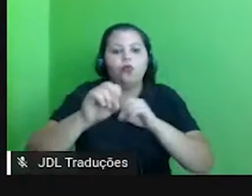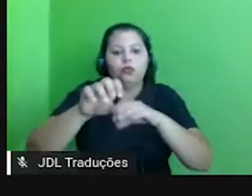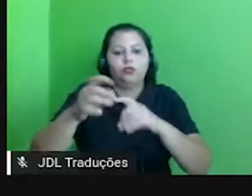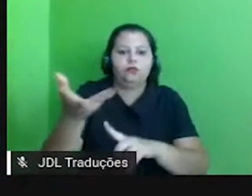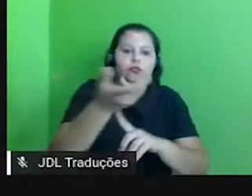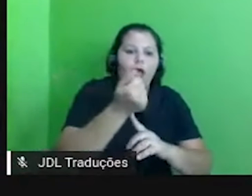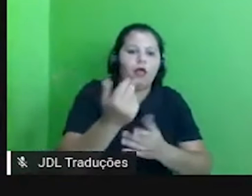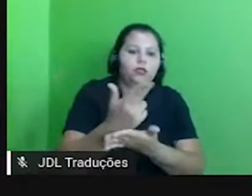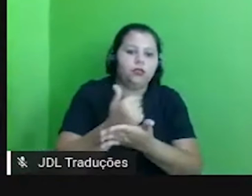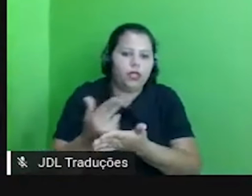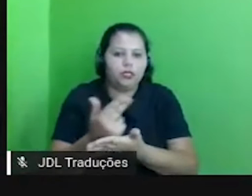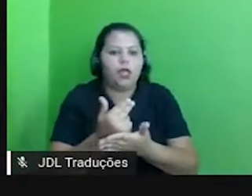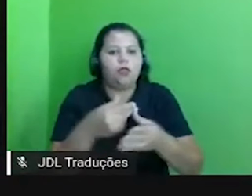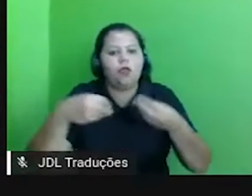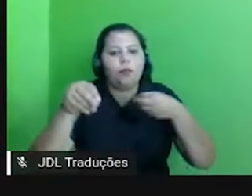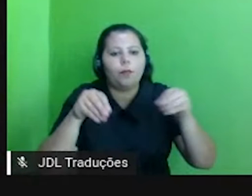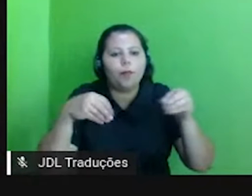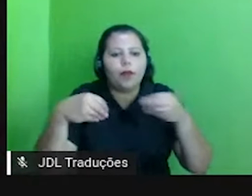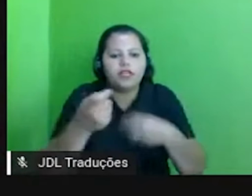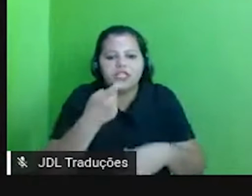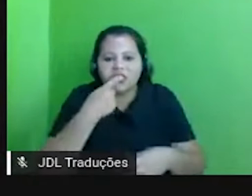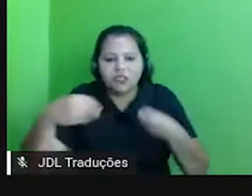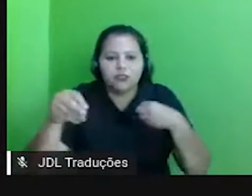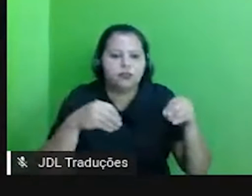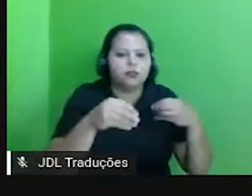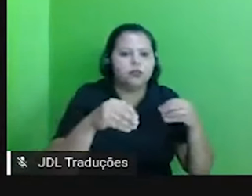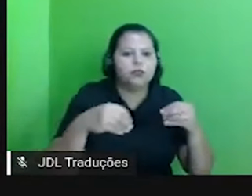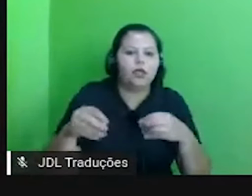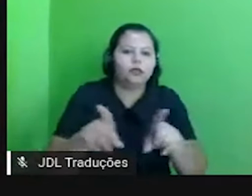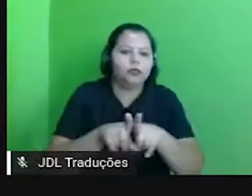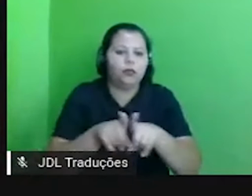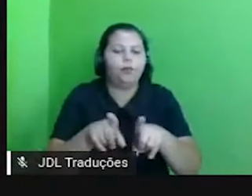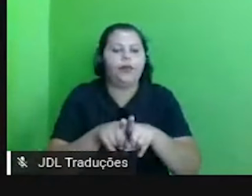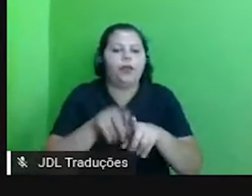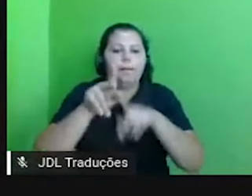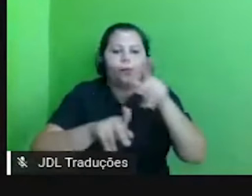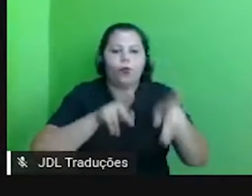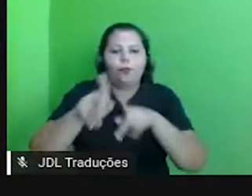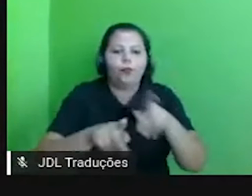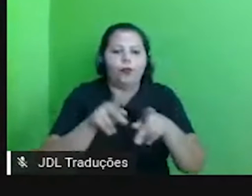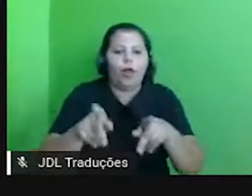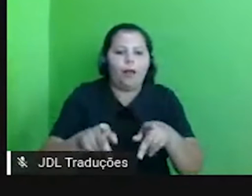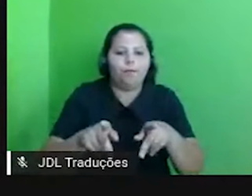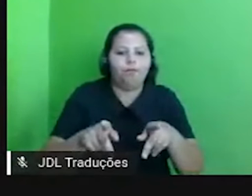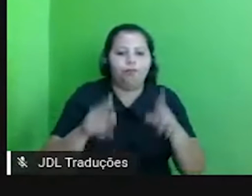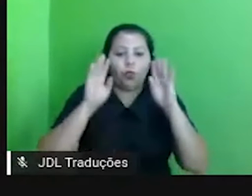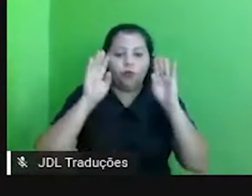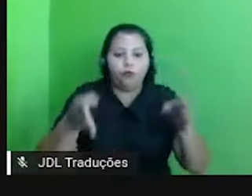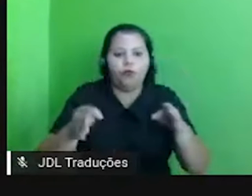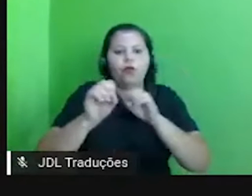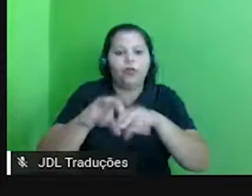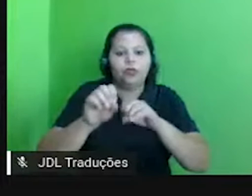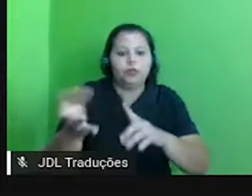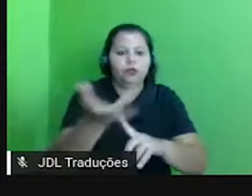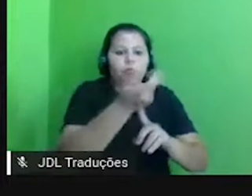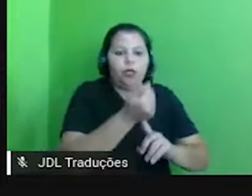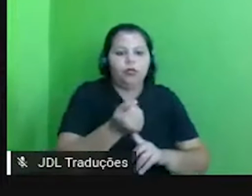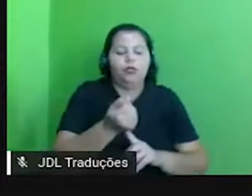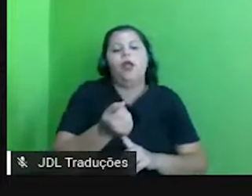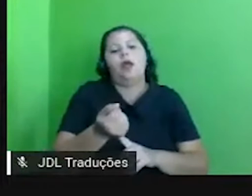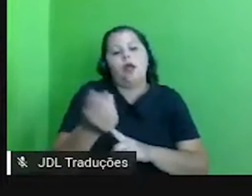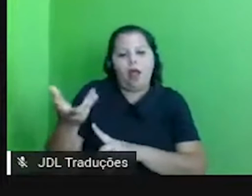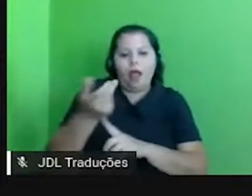ilustração e plasticidade populares desenvolvendo Principalmente nos temas ensino de arte artes visuais em cima